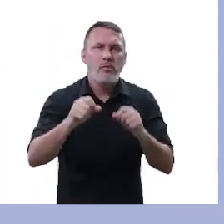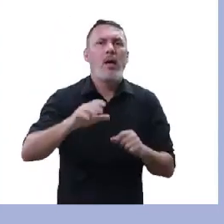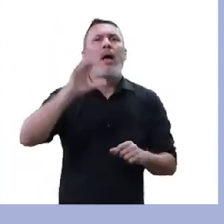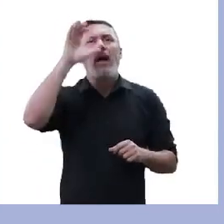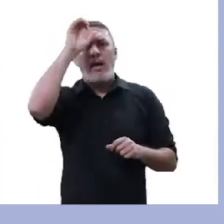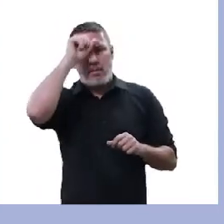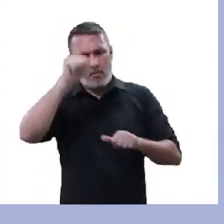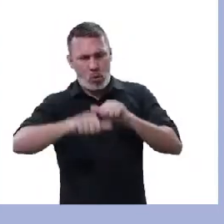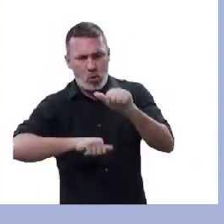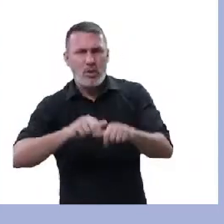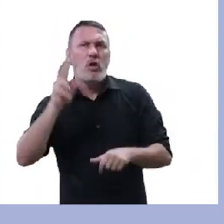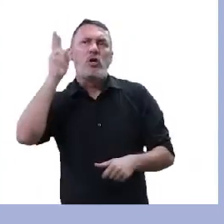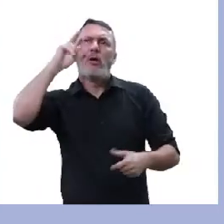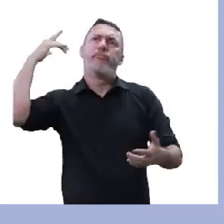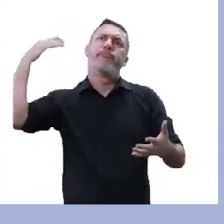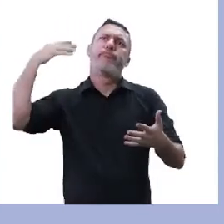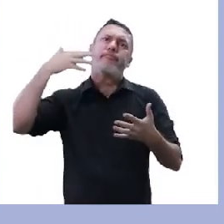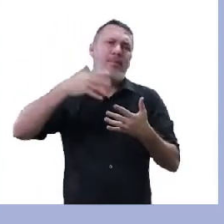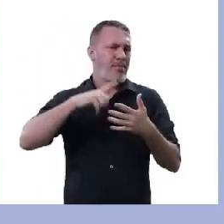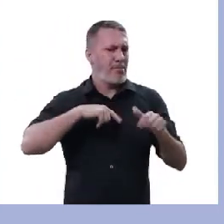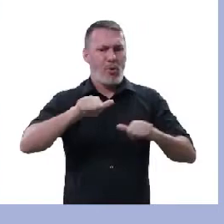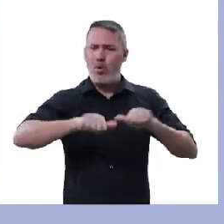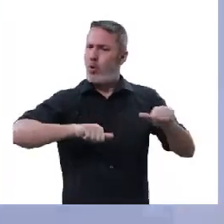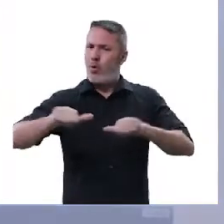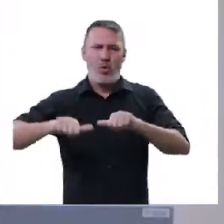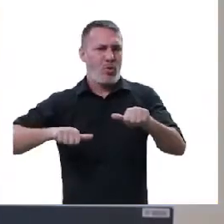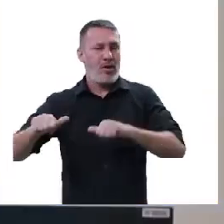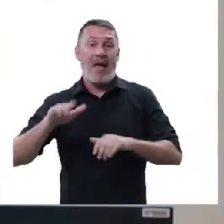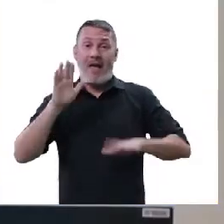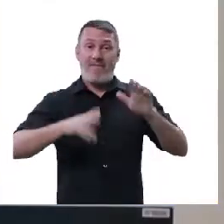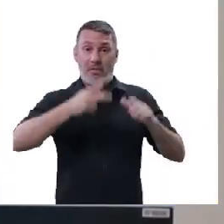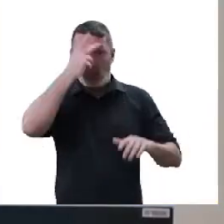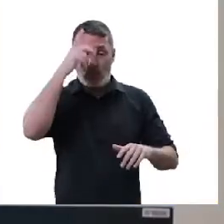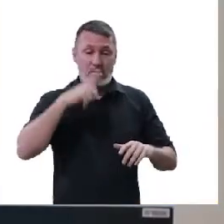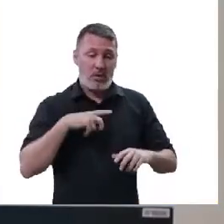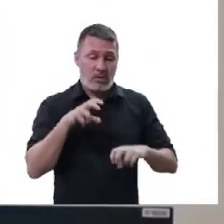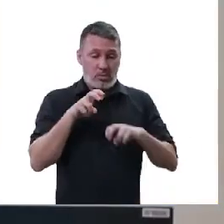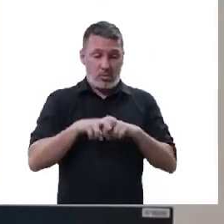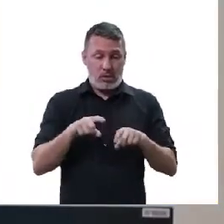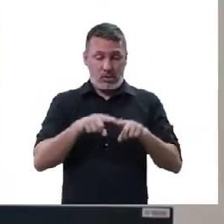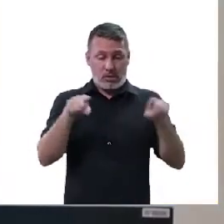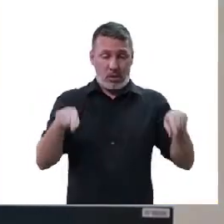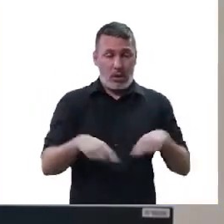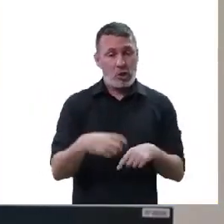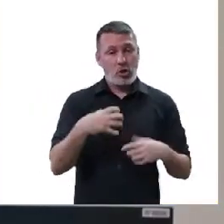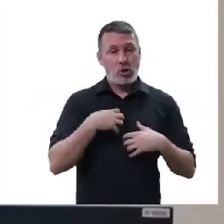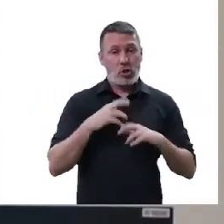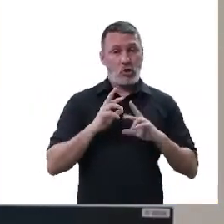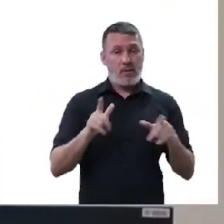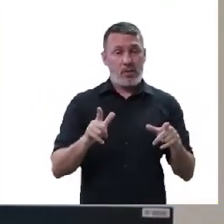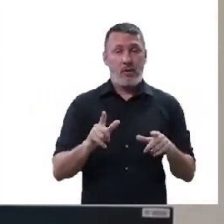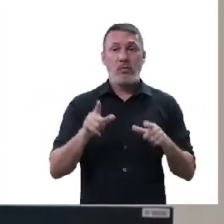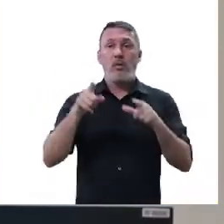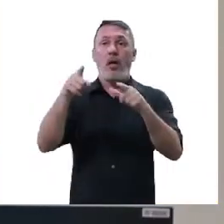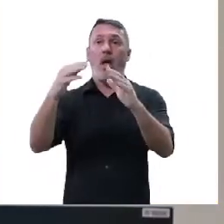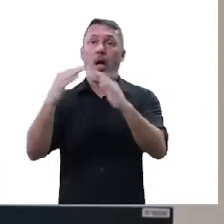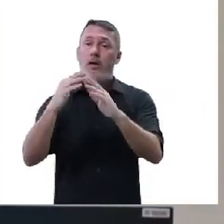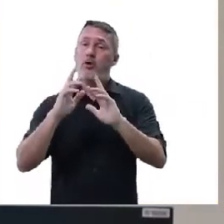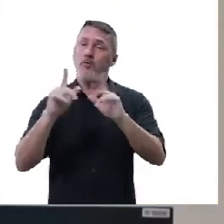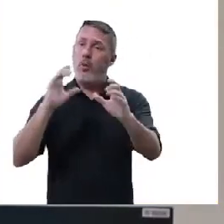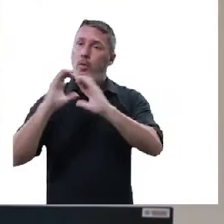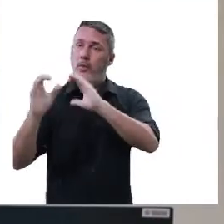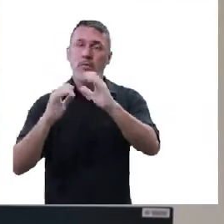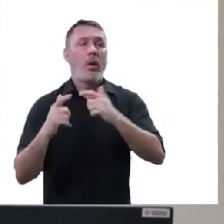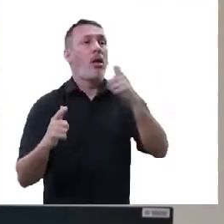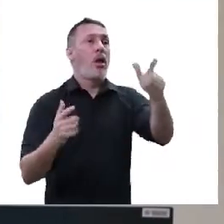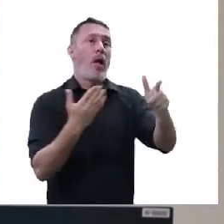aprender que sofreu variação histórica, aprender o que às vezes o indivíduo vai estar em sala de aula, vai falar de um jeito, e ele vai para casa vai falar de outro